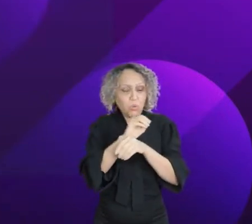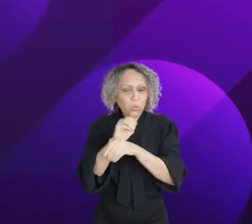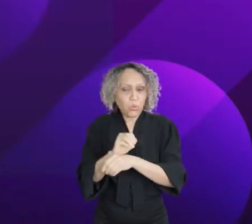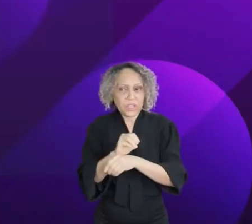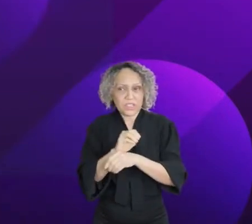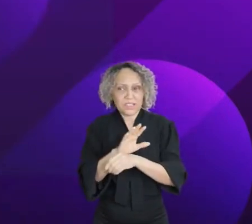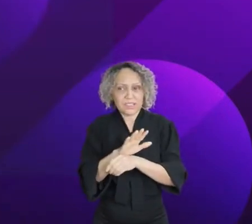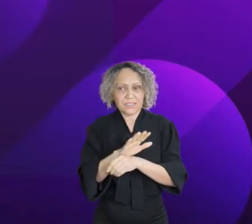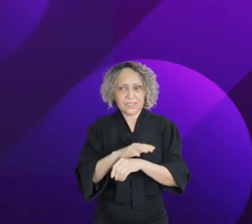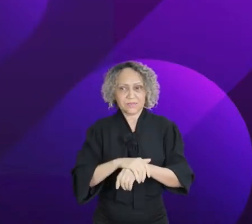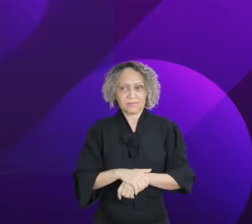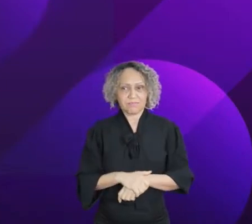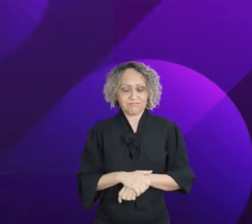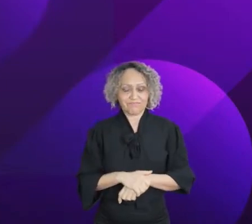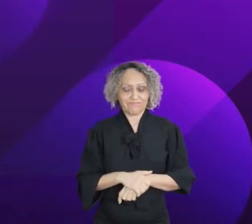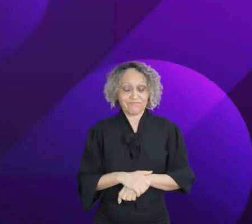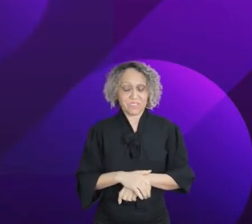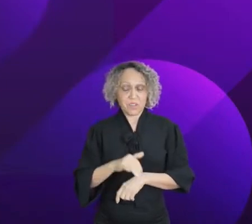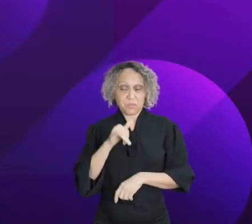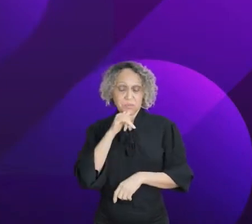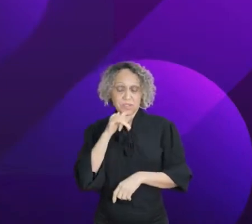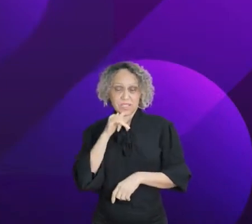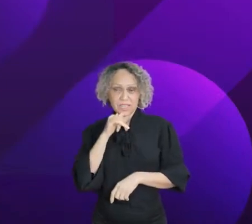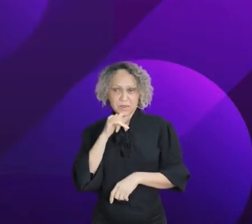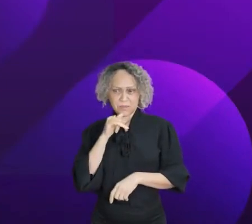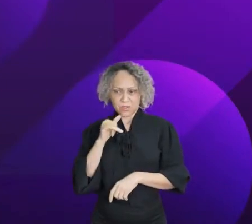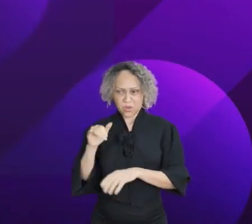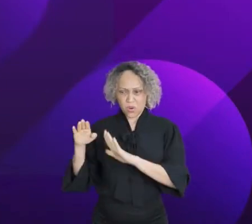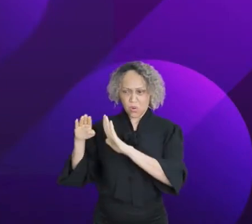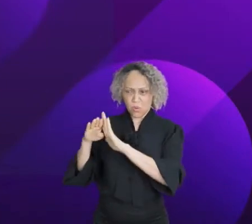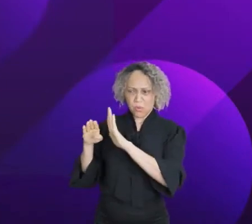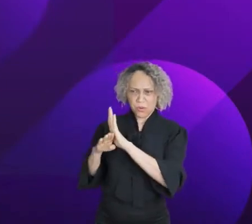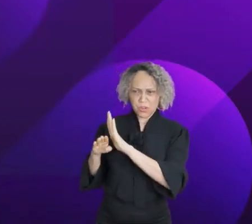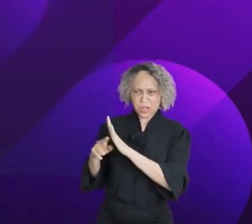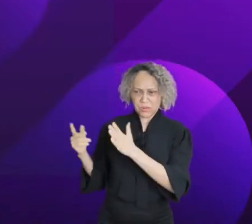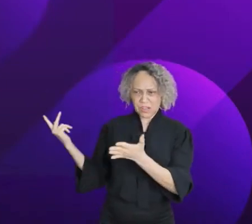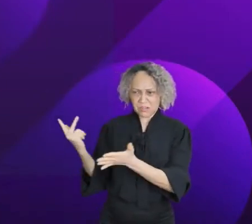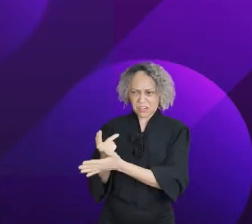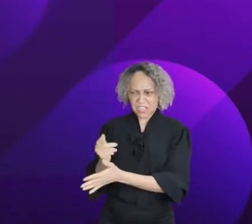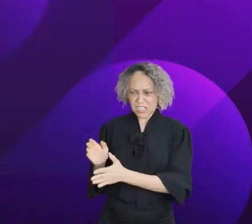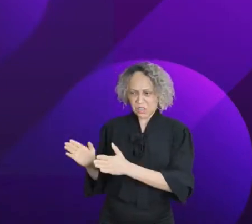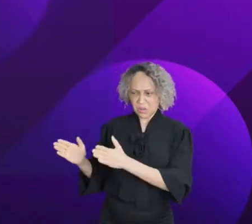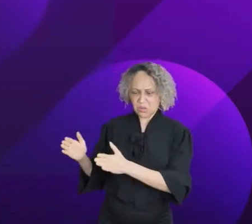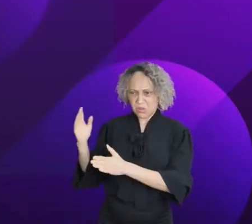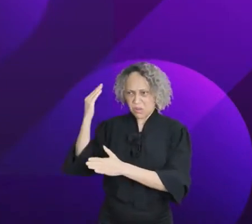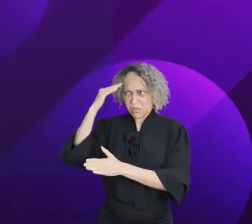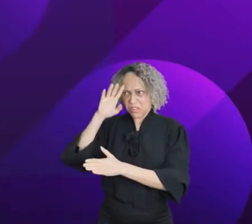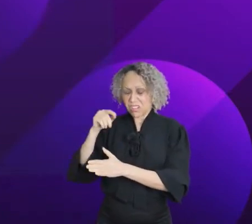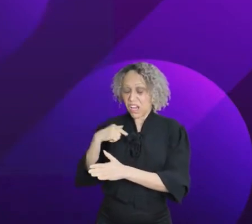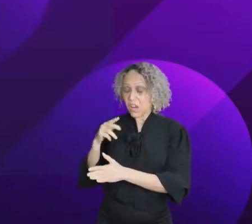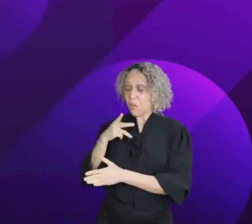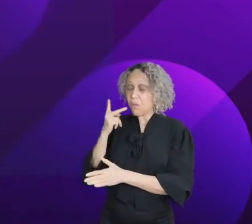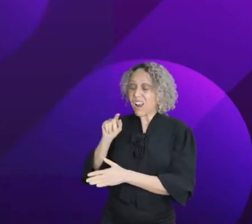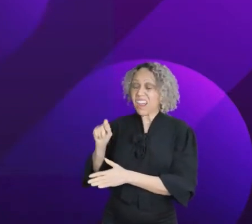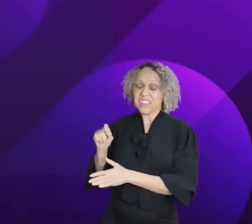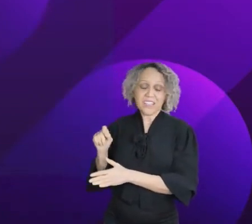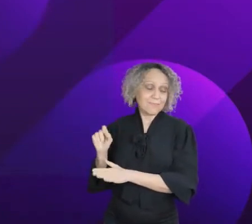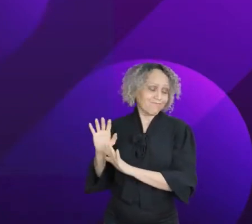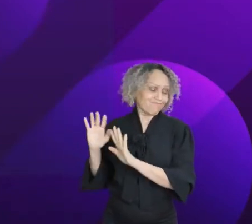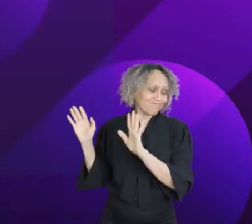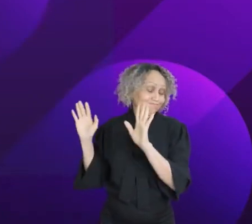feito na gestão anterior, porque nós sabemos de todos os problemas que ele teve e de todas